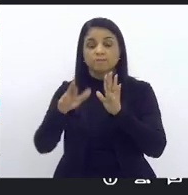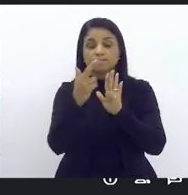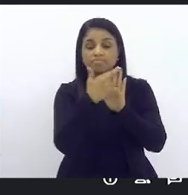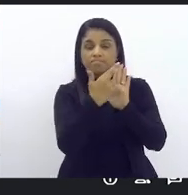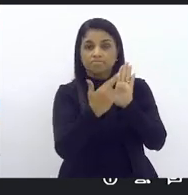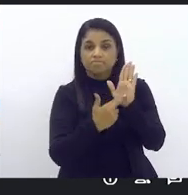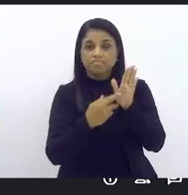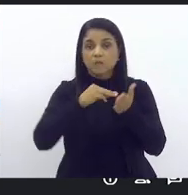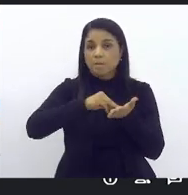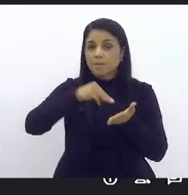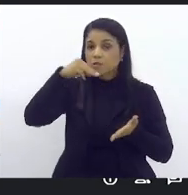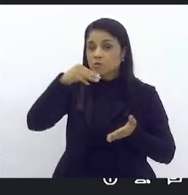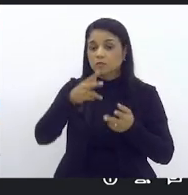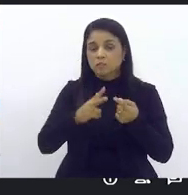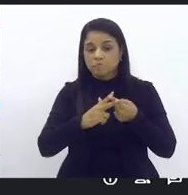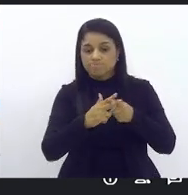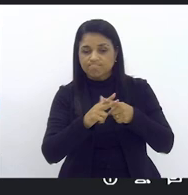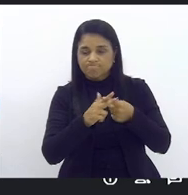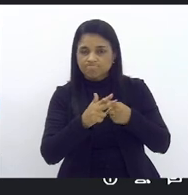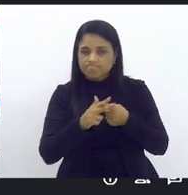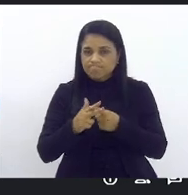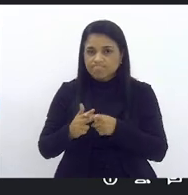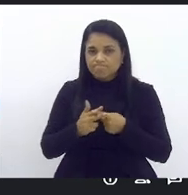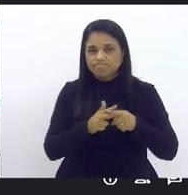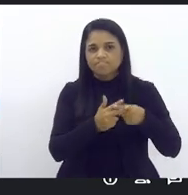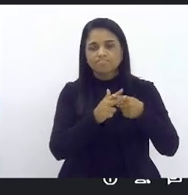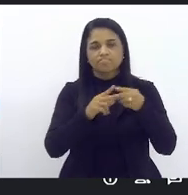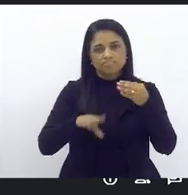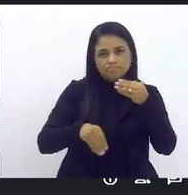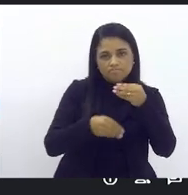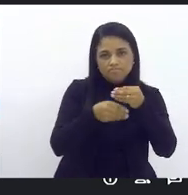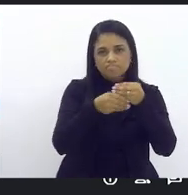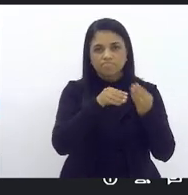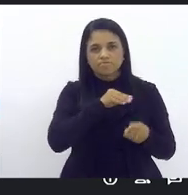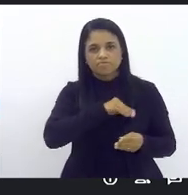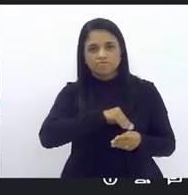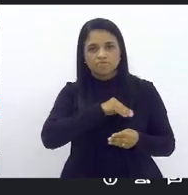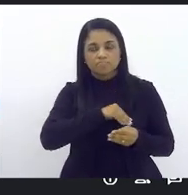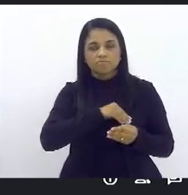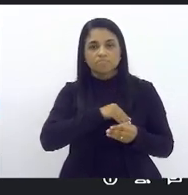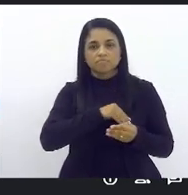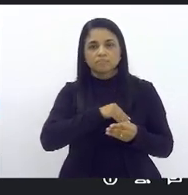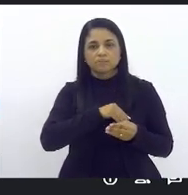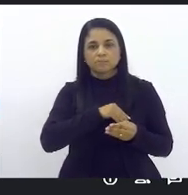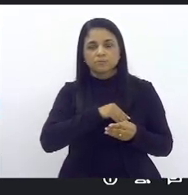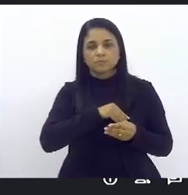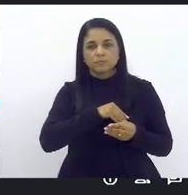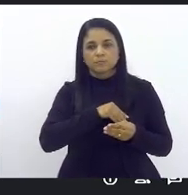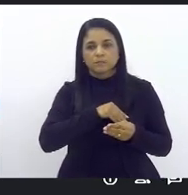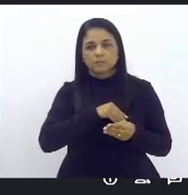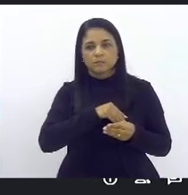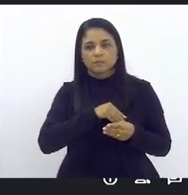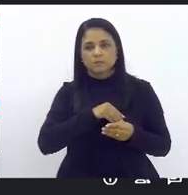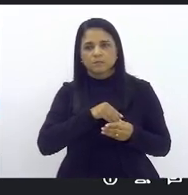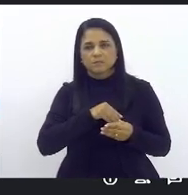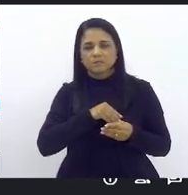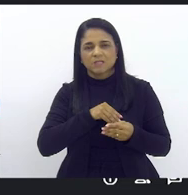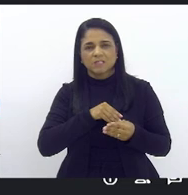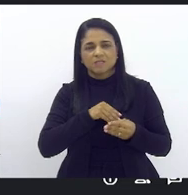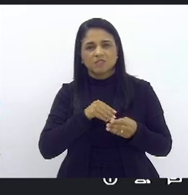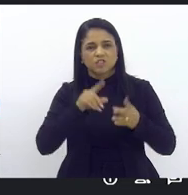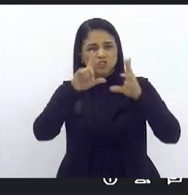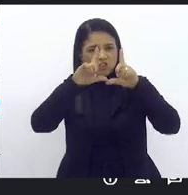a metodologia de reajuste do piso, que a gente elimine esses ruídos,